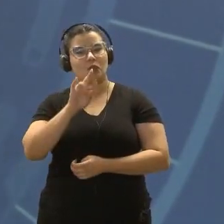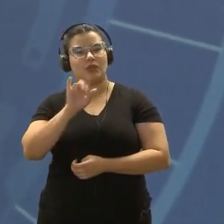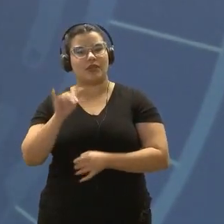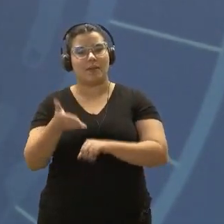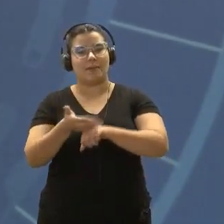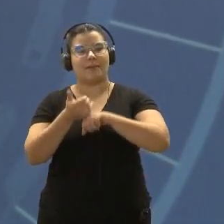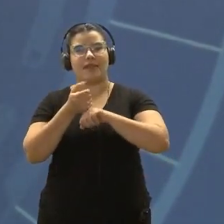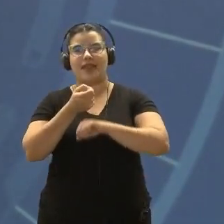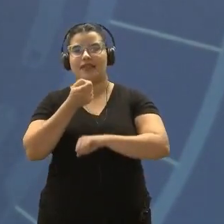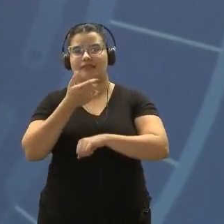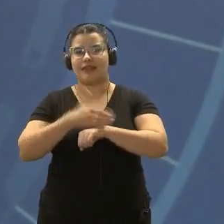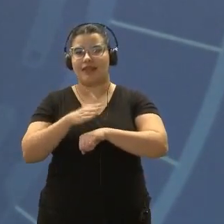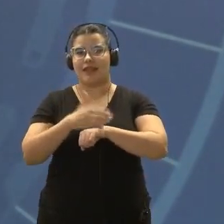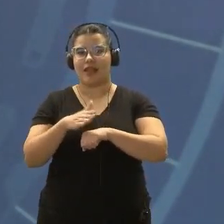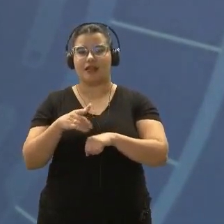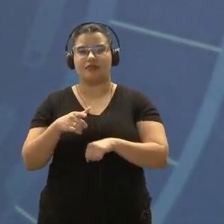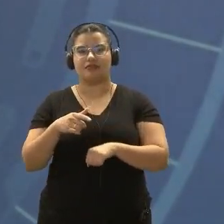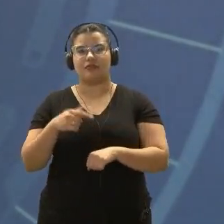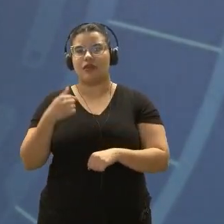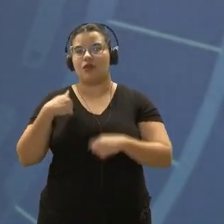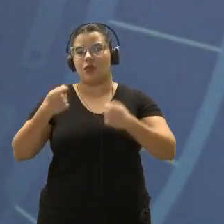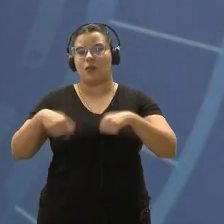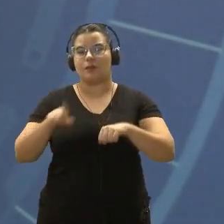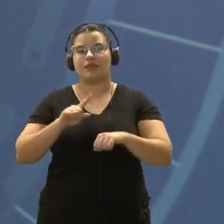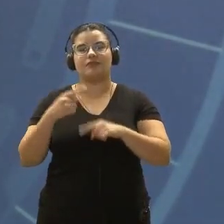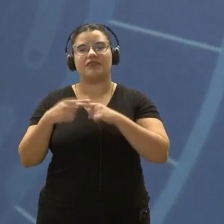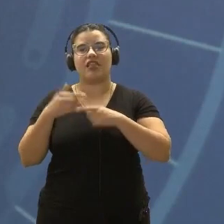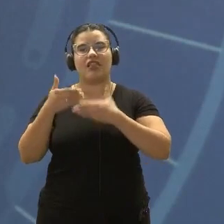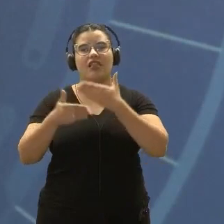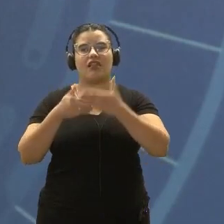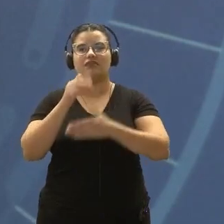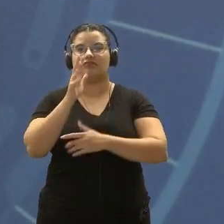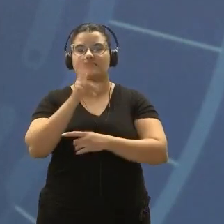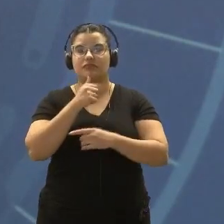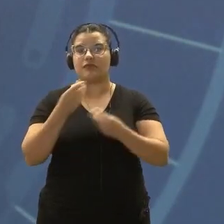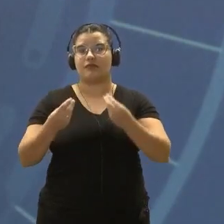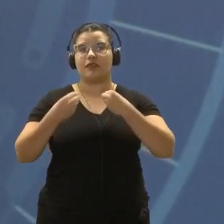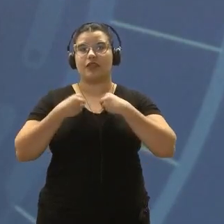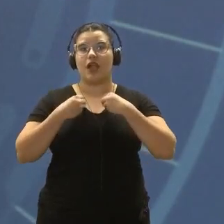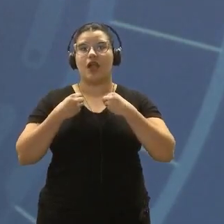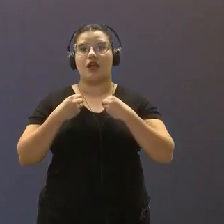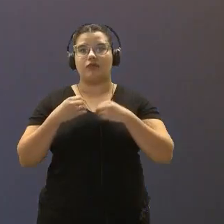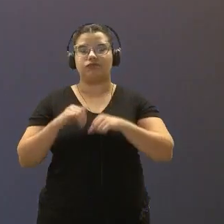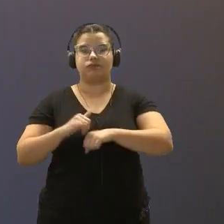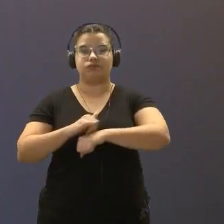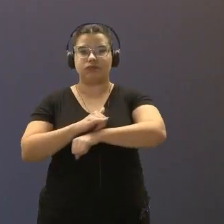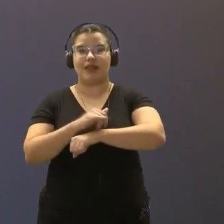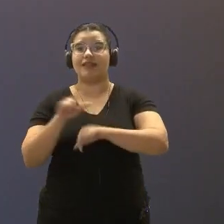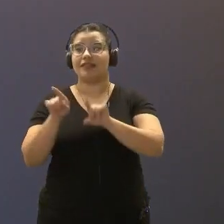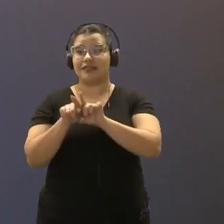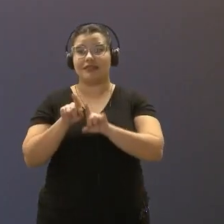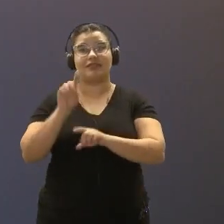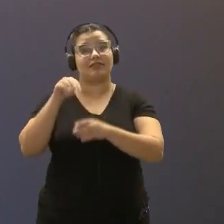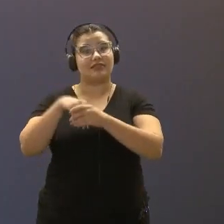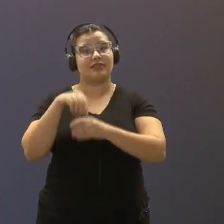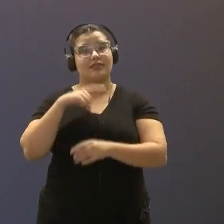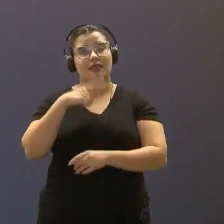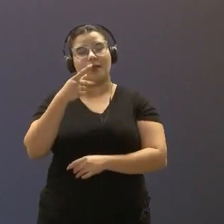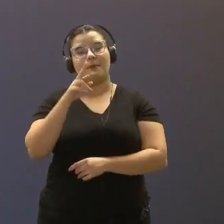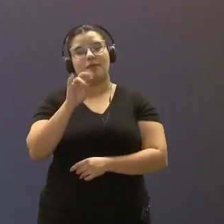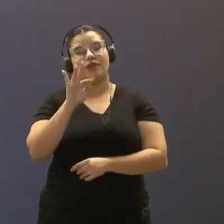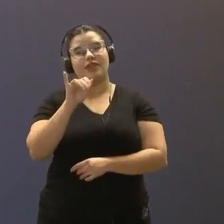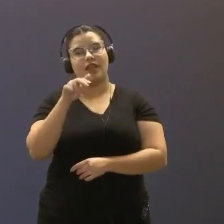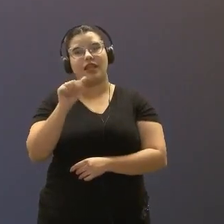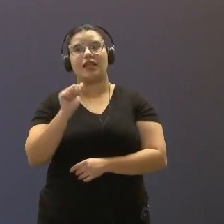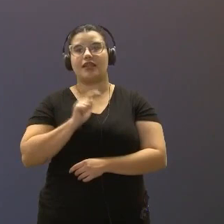pré-treino. Não vai fazer hipoglicemia, porque o carboidrato é lento. Tem gordura para te dar energia. Ainda tem whey. E ainda tem proteína. Então,